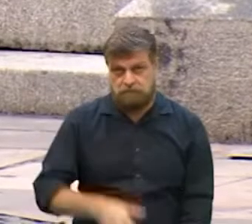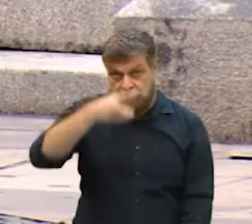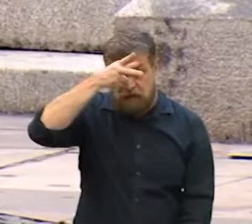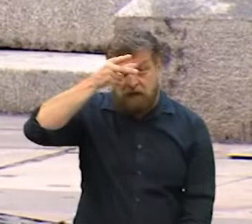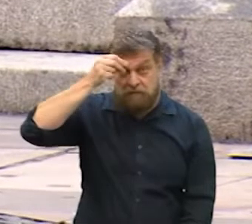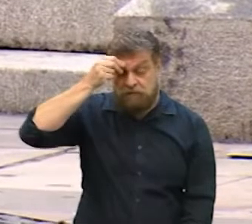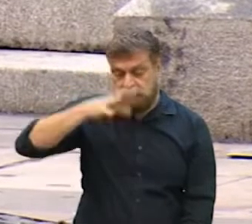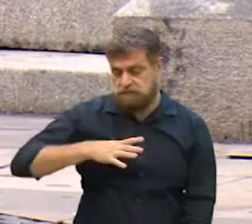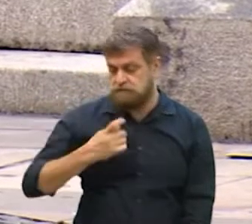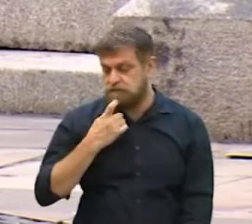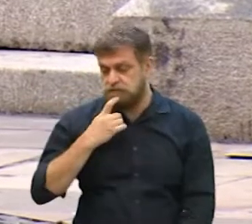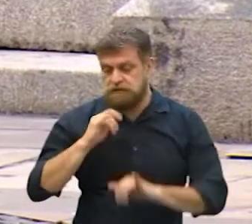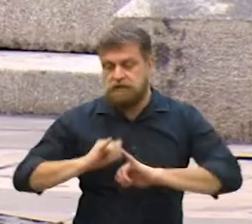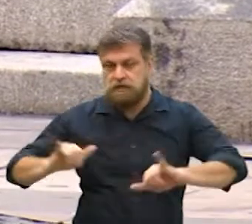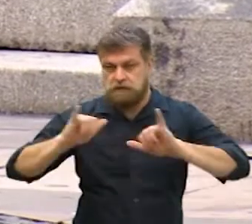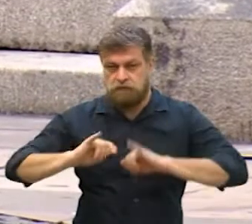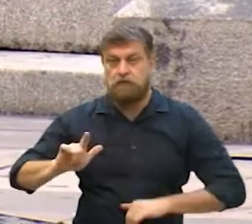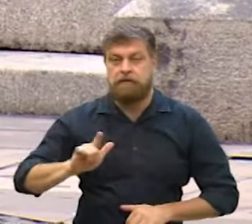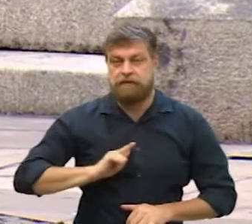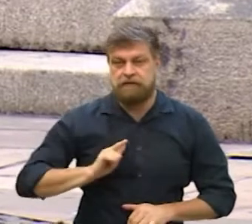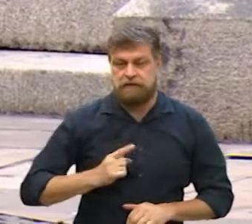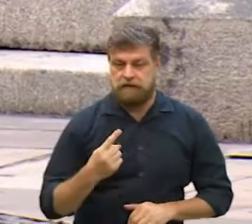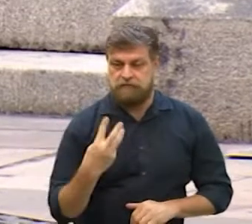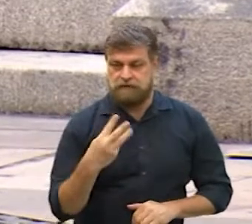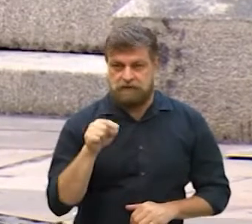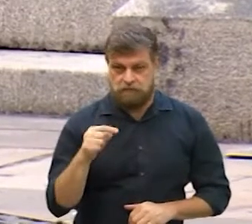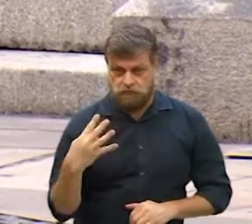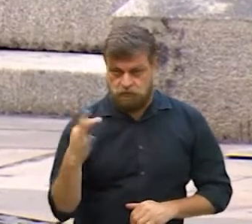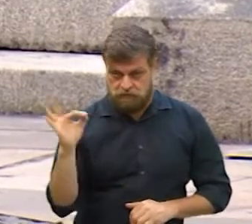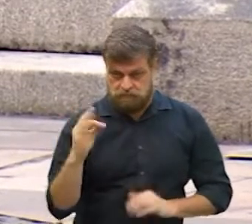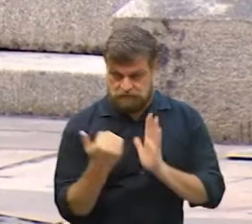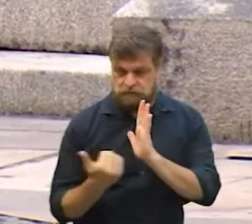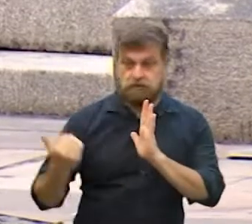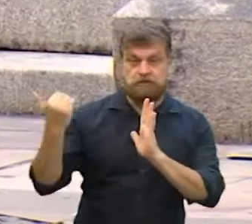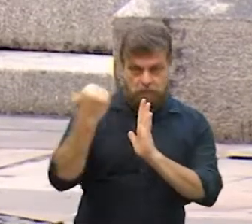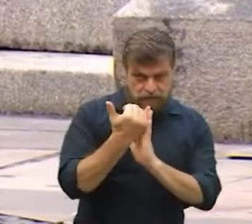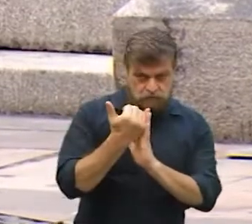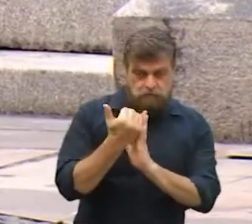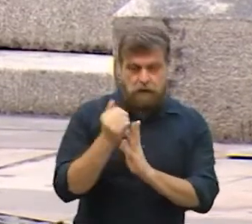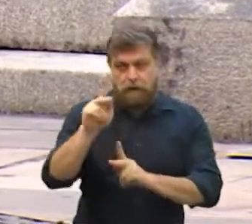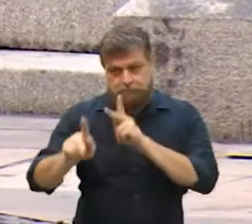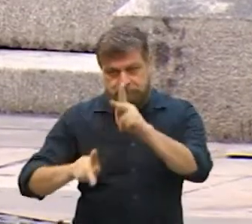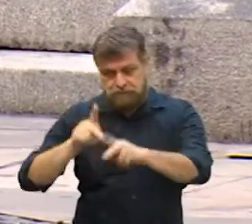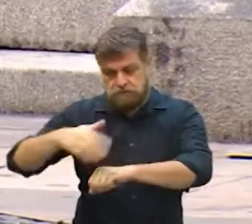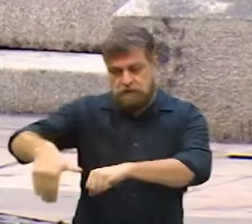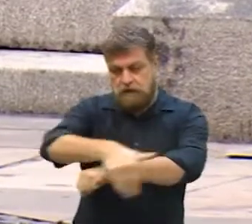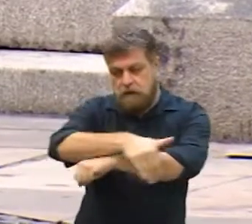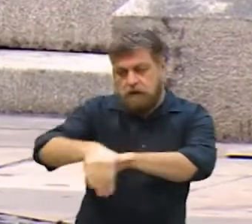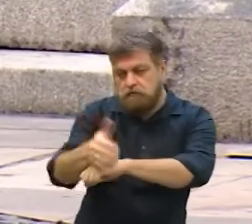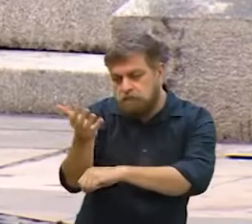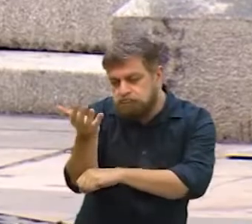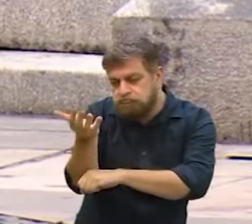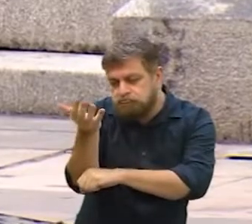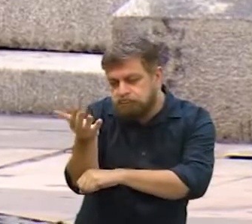A Prefeitura de Campinas divulgou que houve um aumento de 13,4% de pessoas em situação de rua